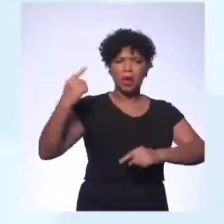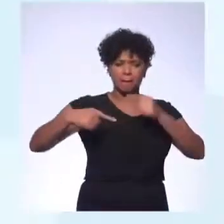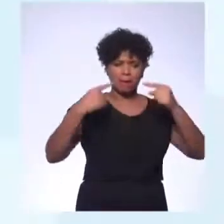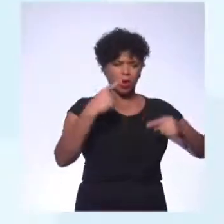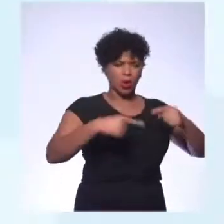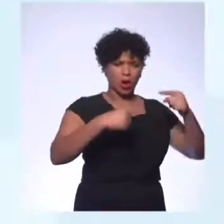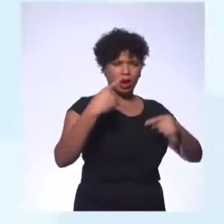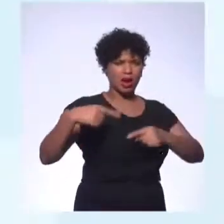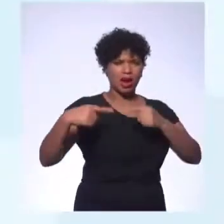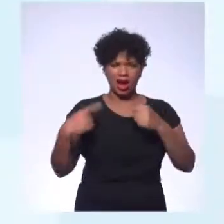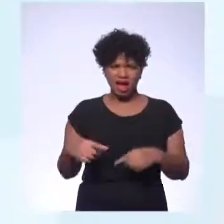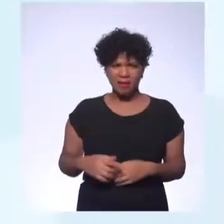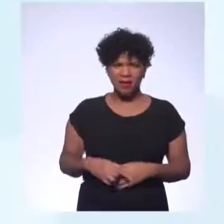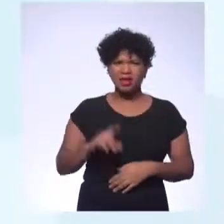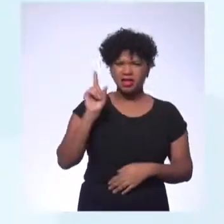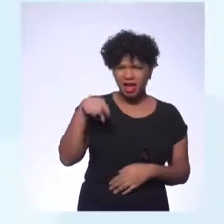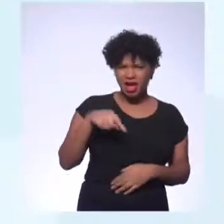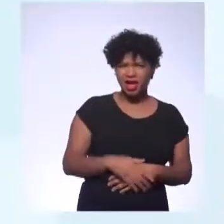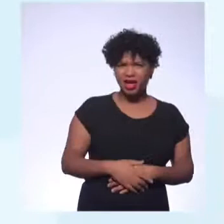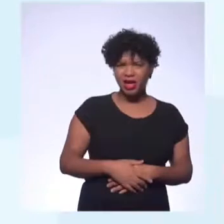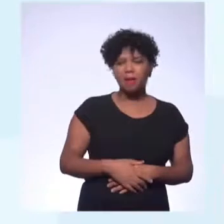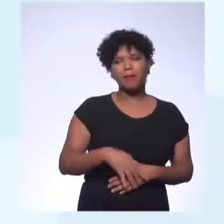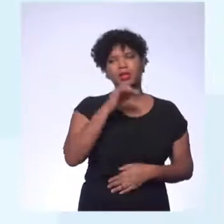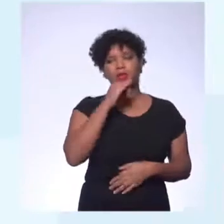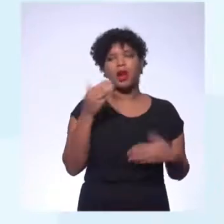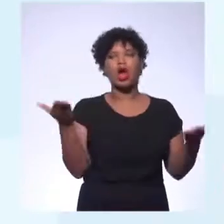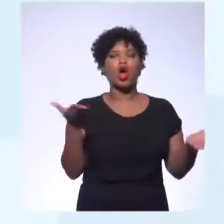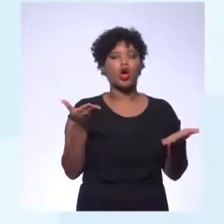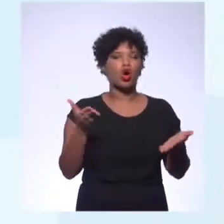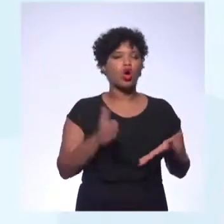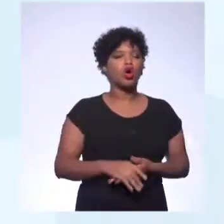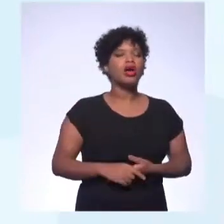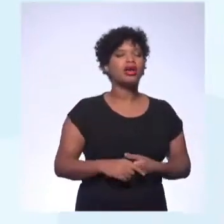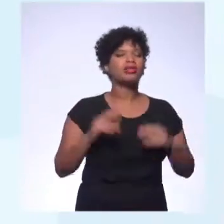polêmicas? Entenda essa polêmica. São temas atuais,